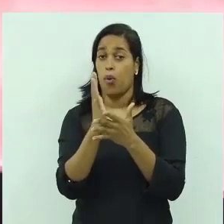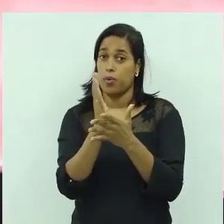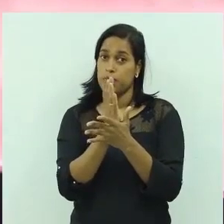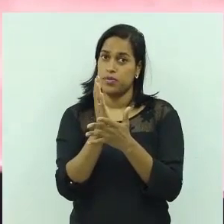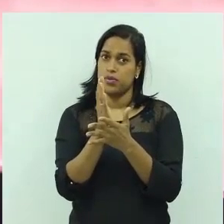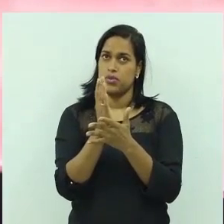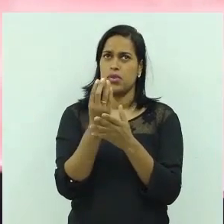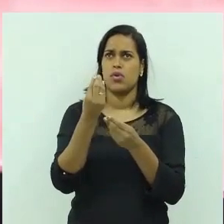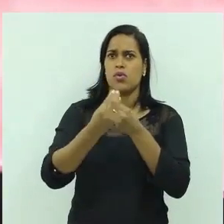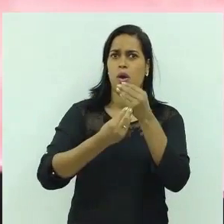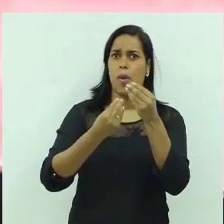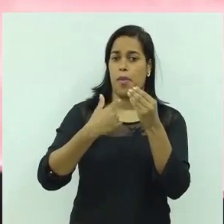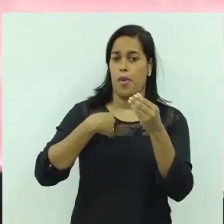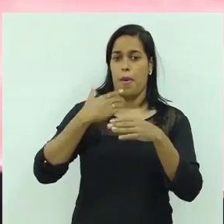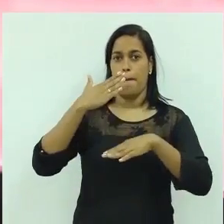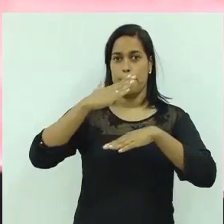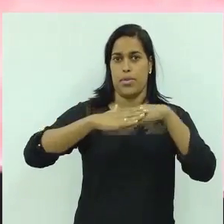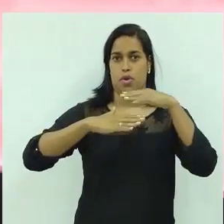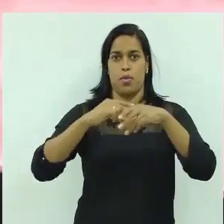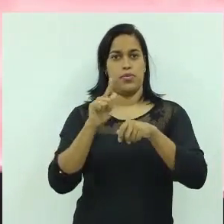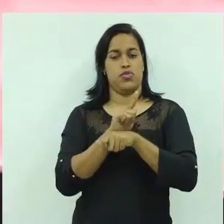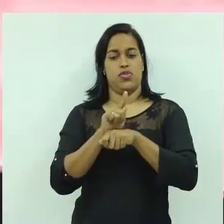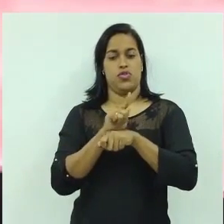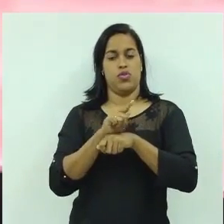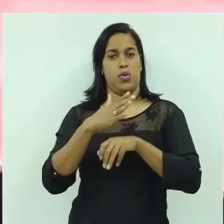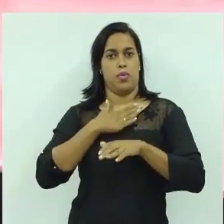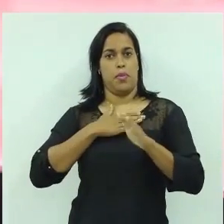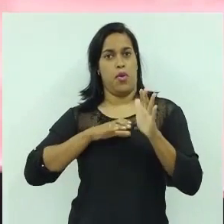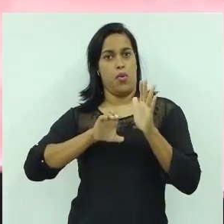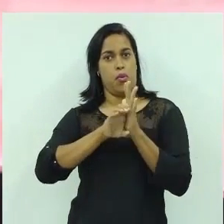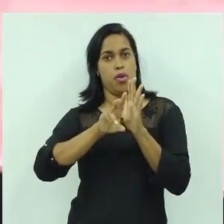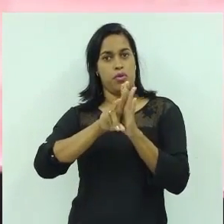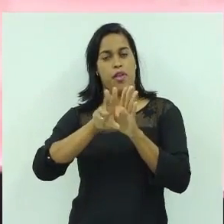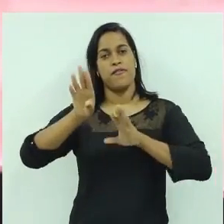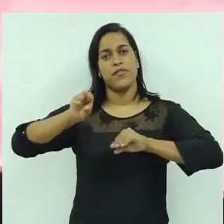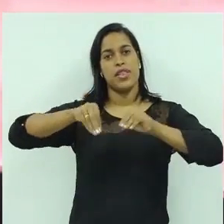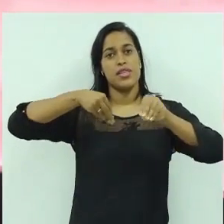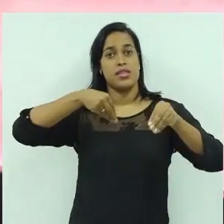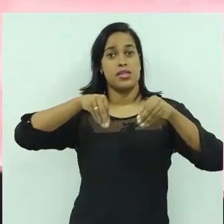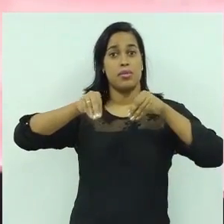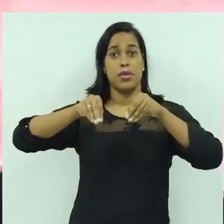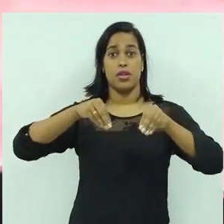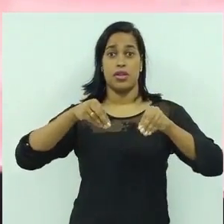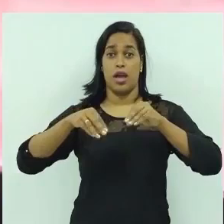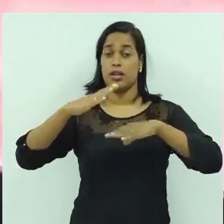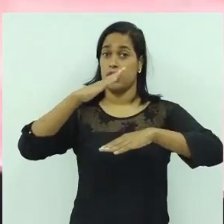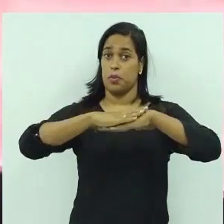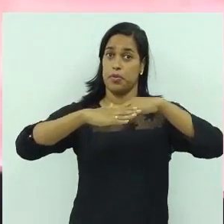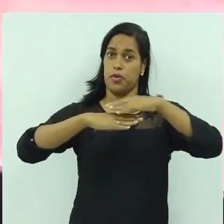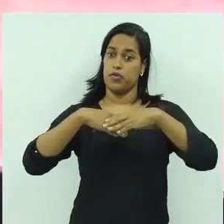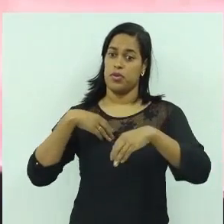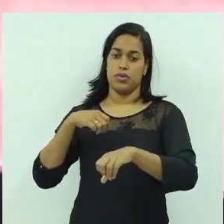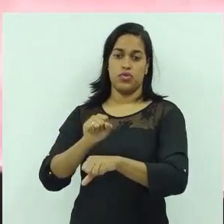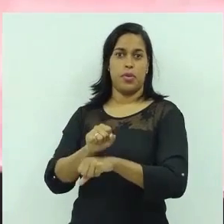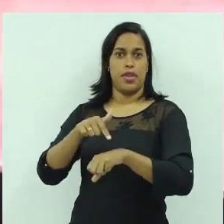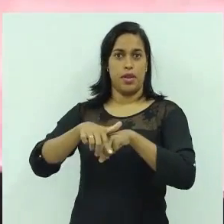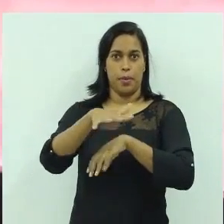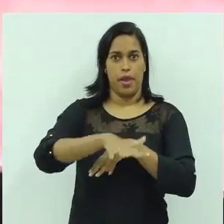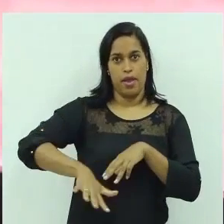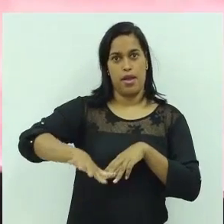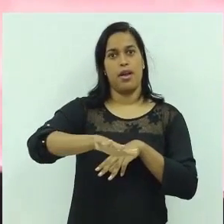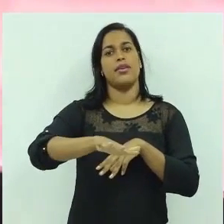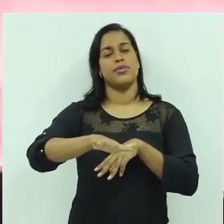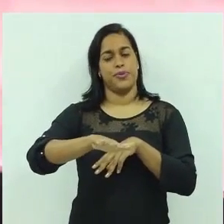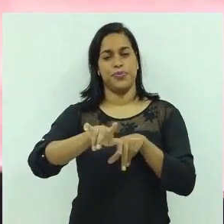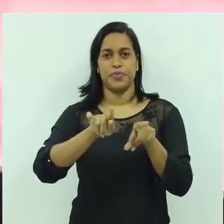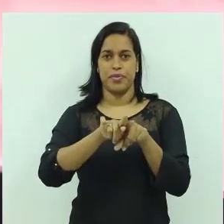como você ser o próprio gestor da sua carreira, como a questão da flexibilidade desse profissional que a gente espera no mercado